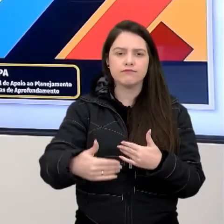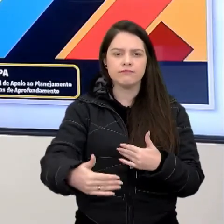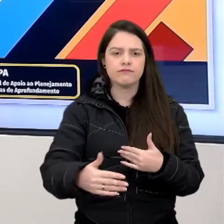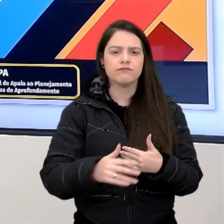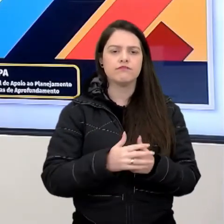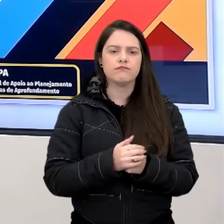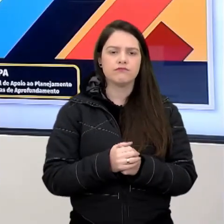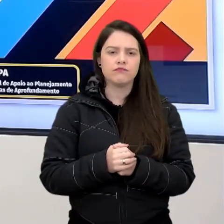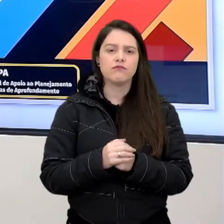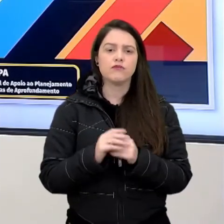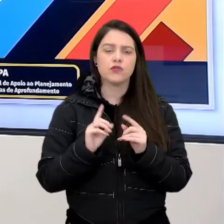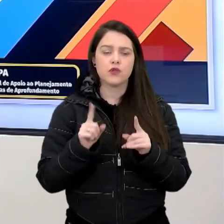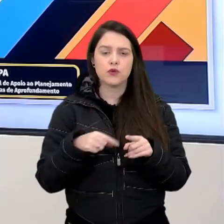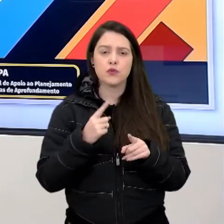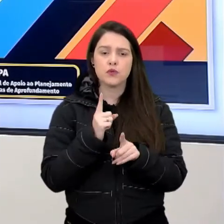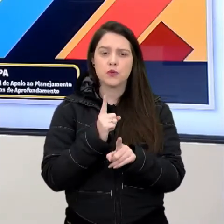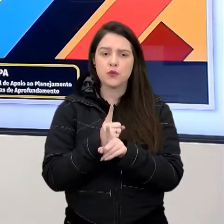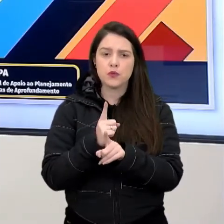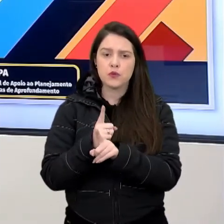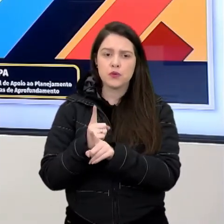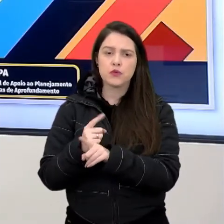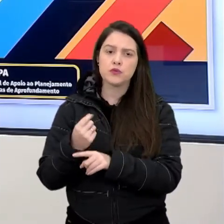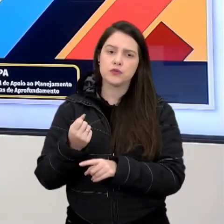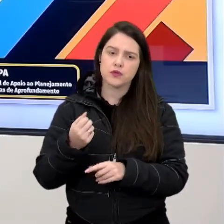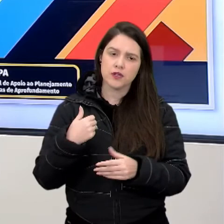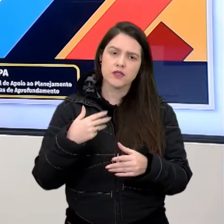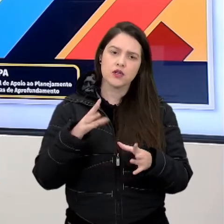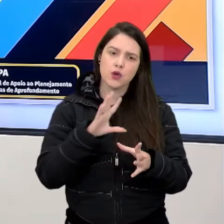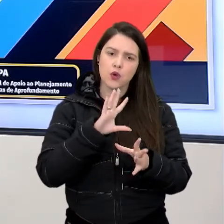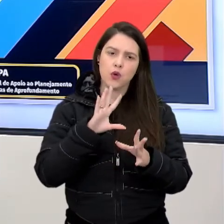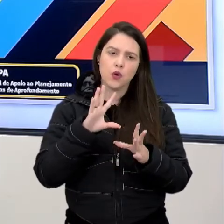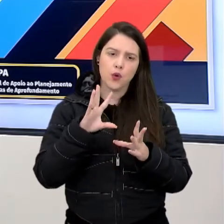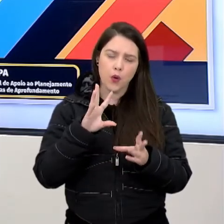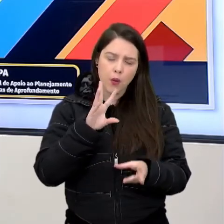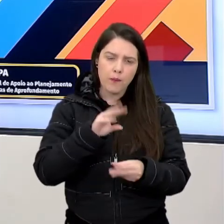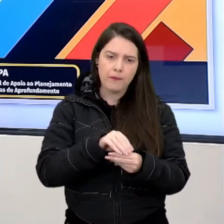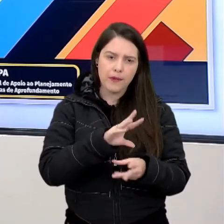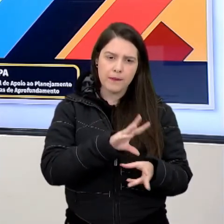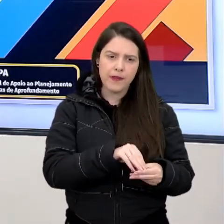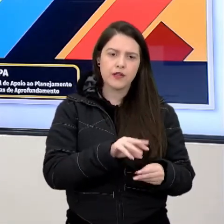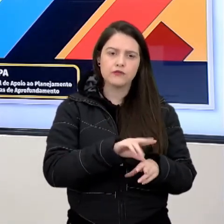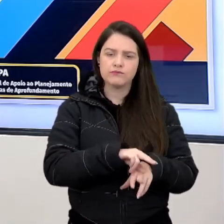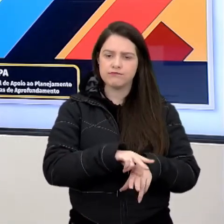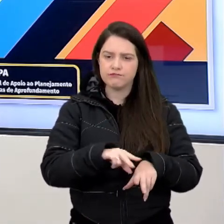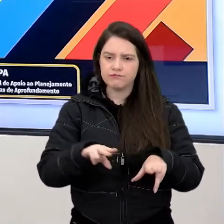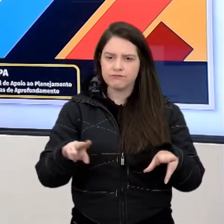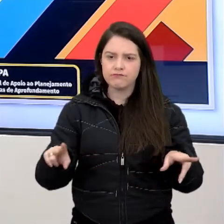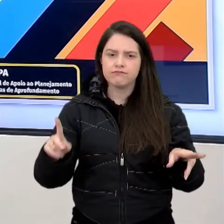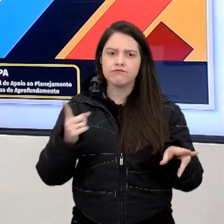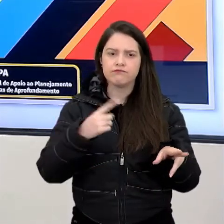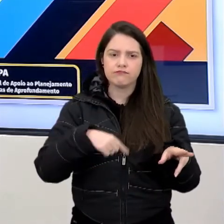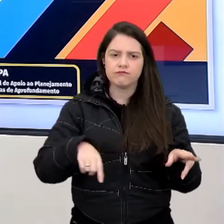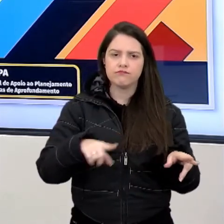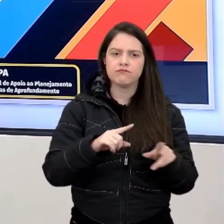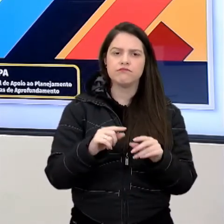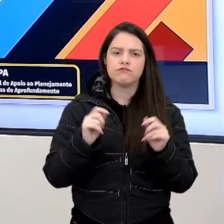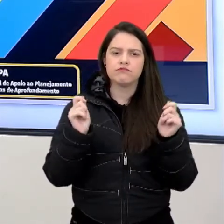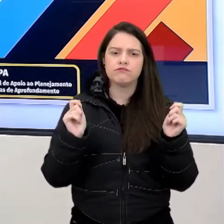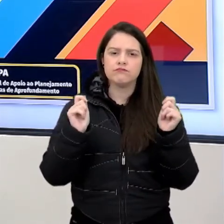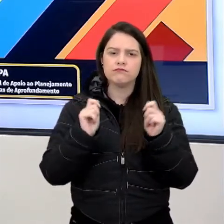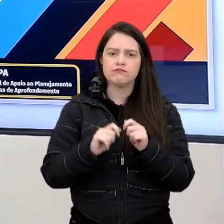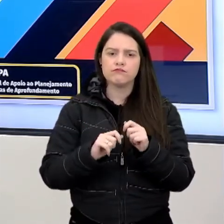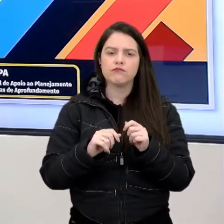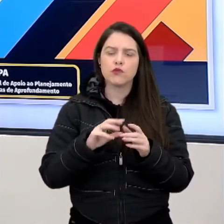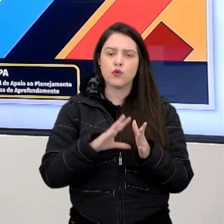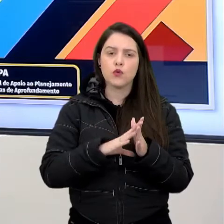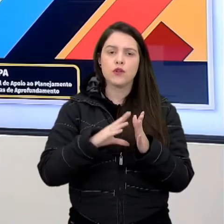encerra junto com o segundo bimestre, tá? Aí para o segundo semestre, aí a gente tem uma proposta, temos aí a unidade curricular